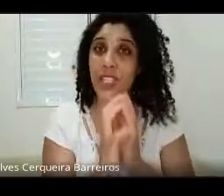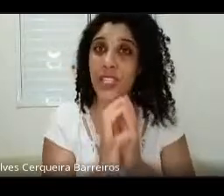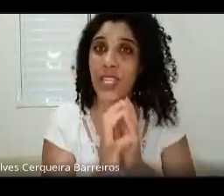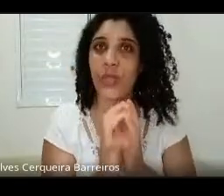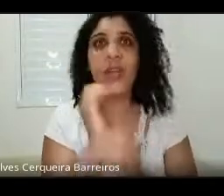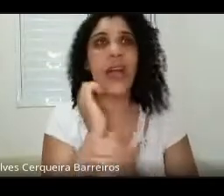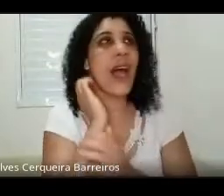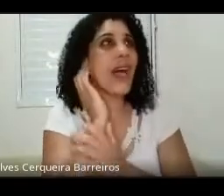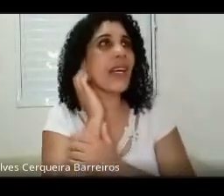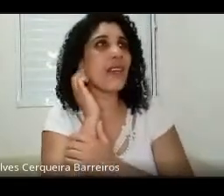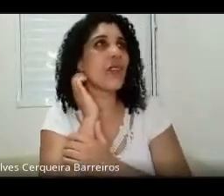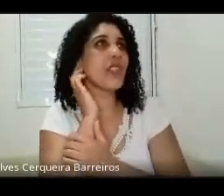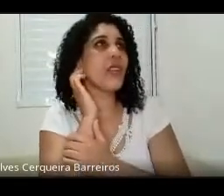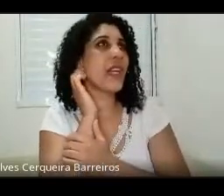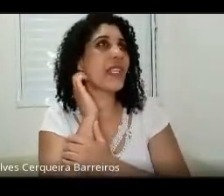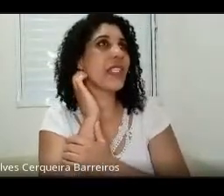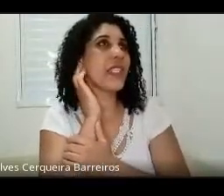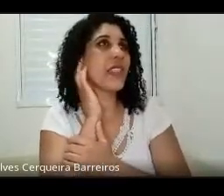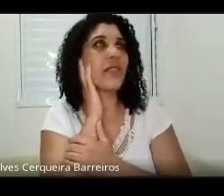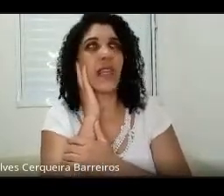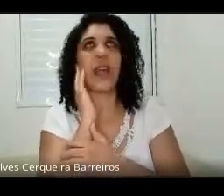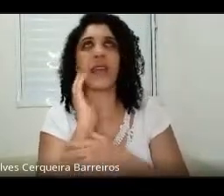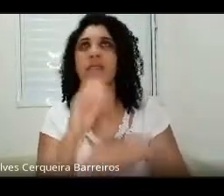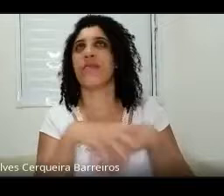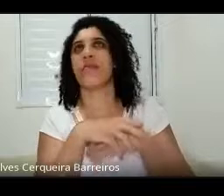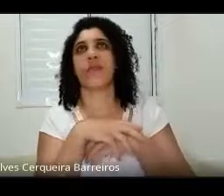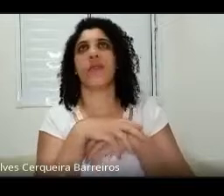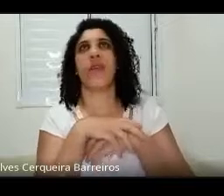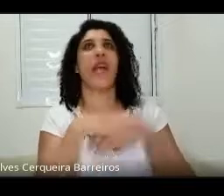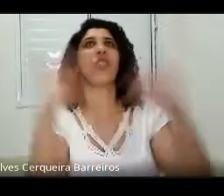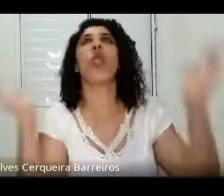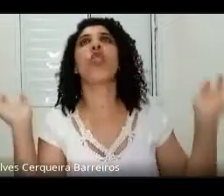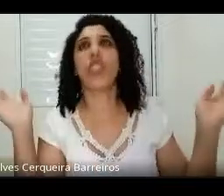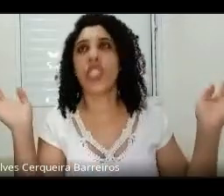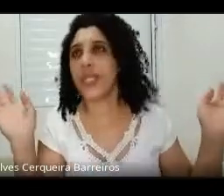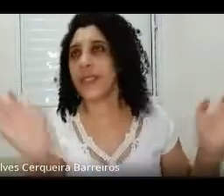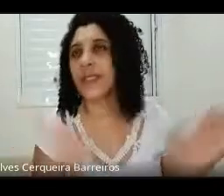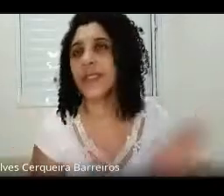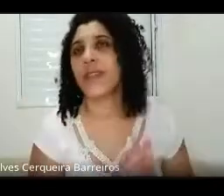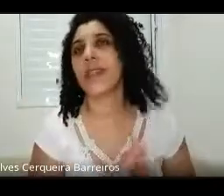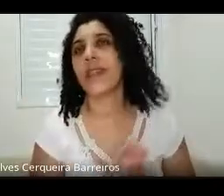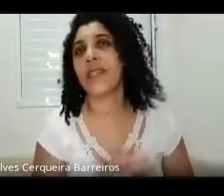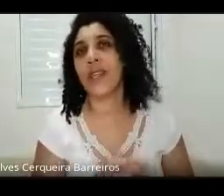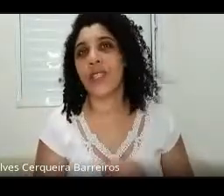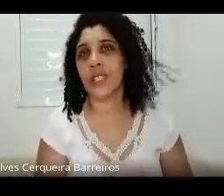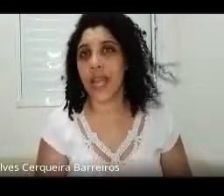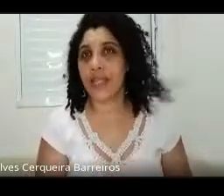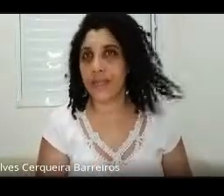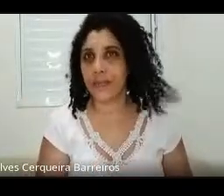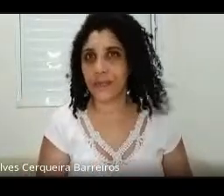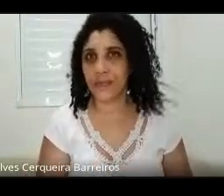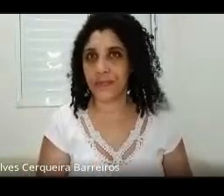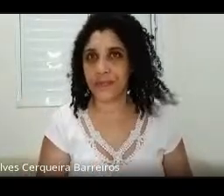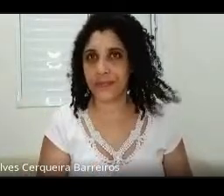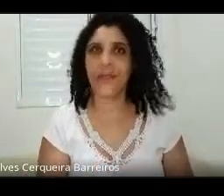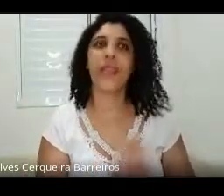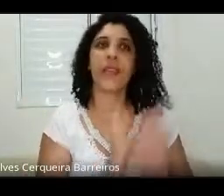mais restrito. Eu não consigo falar de, sei lá, astrologia através da língua de sinais.